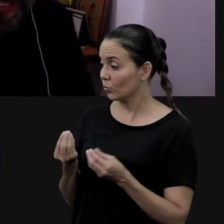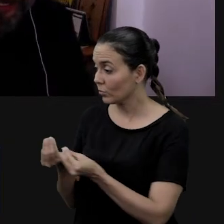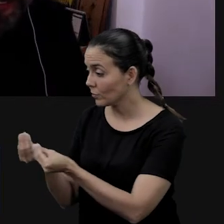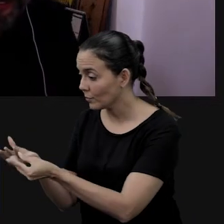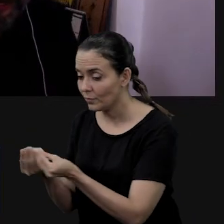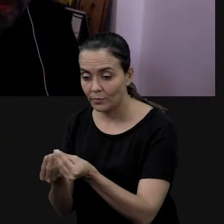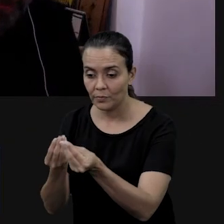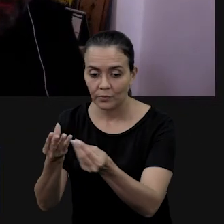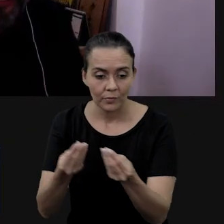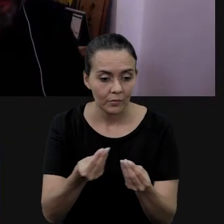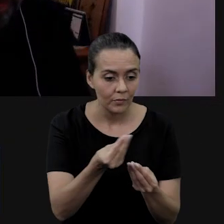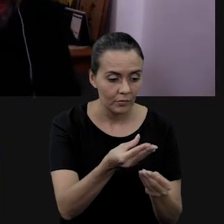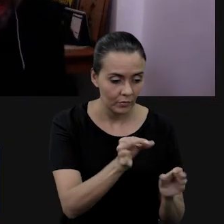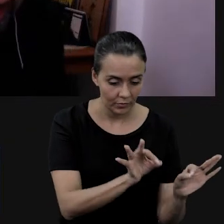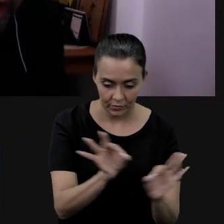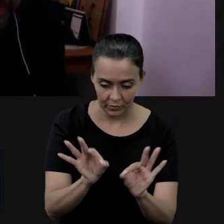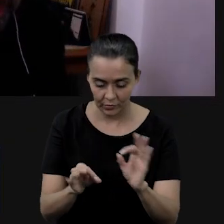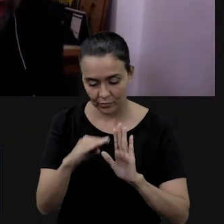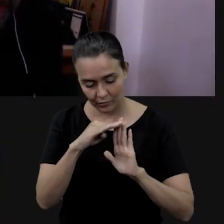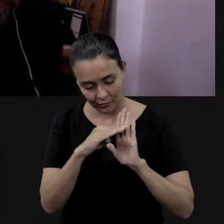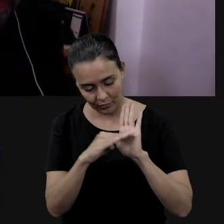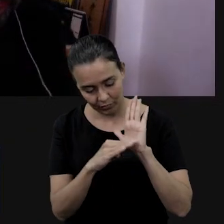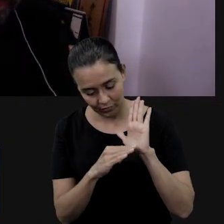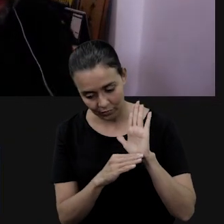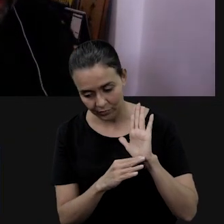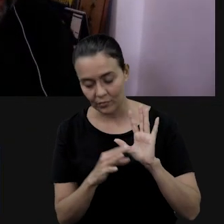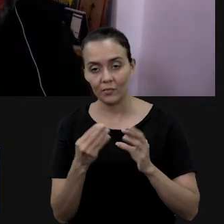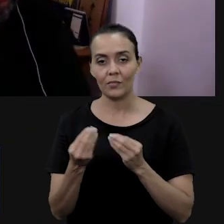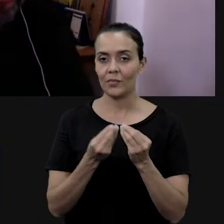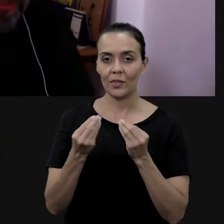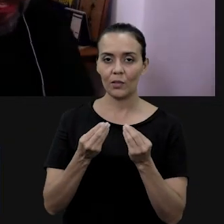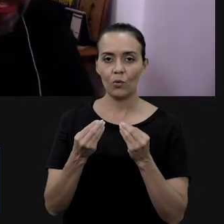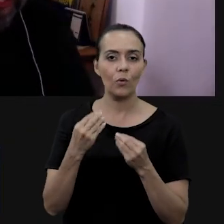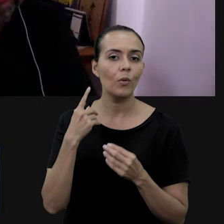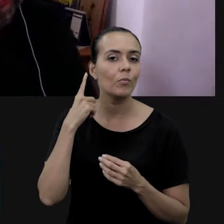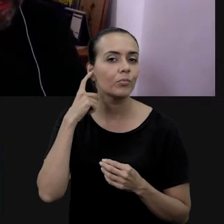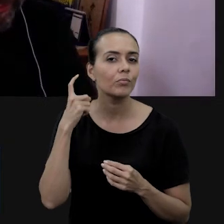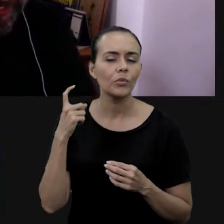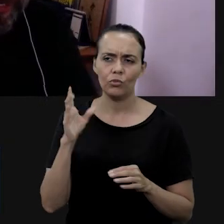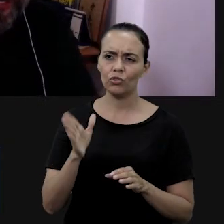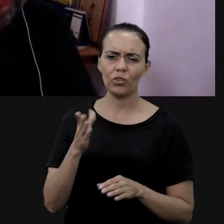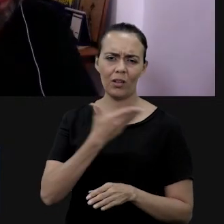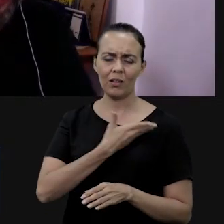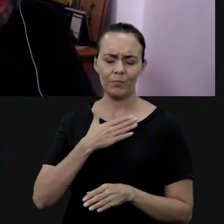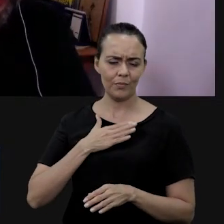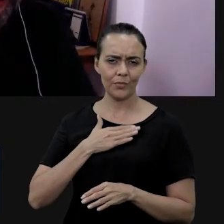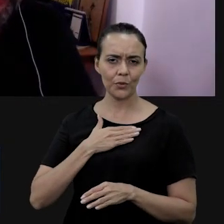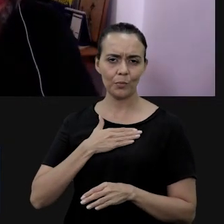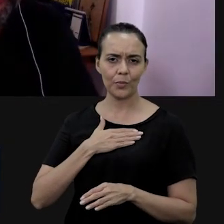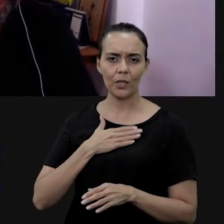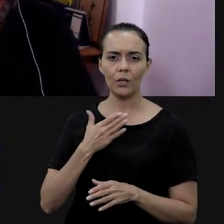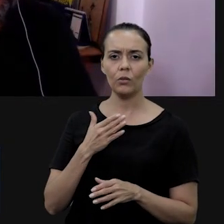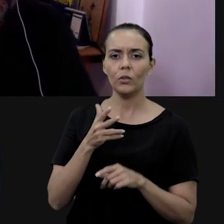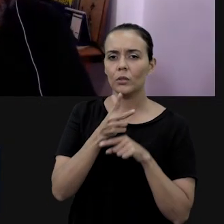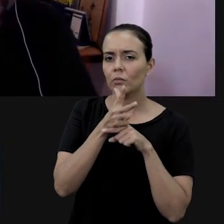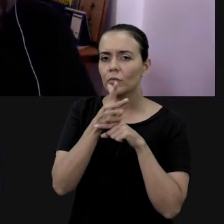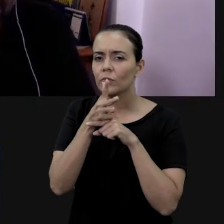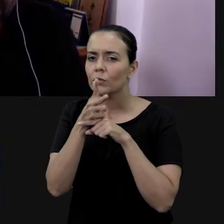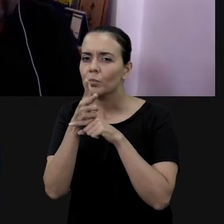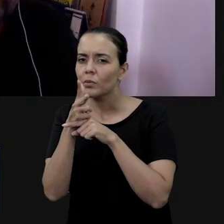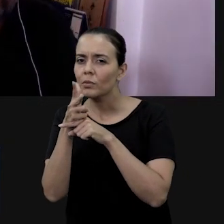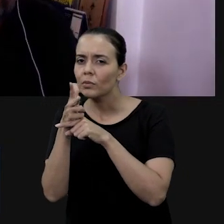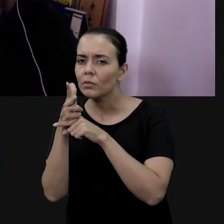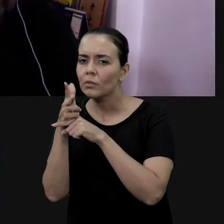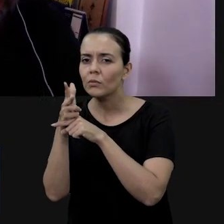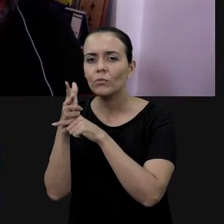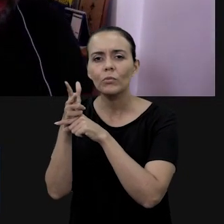Lembrarem que eles estão ali, forneceu o material que eles precisam, a ordem do dia, que horas a gente vai gravar a cena, né? Já teve colega